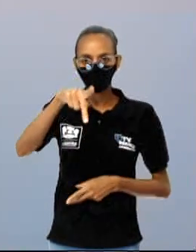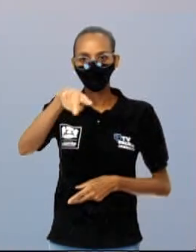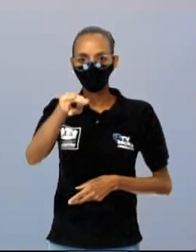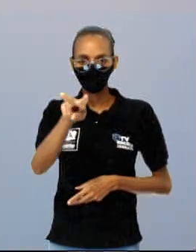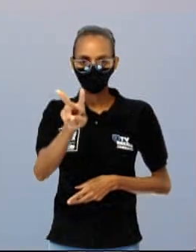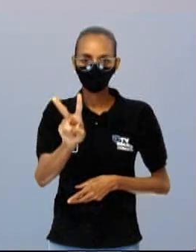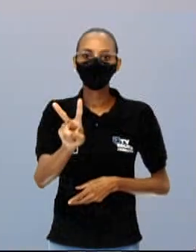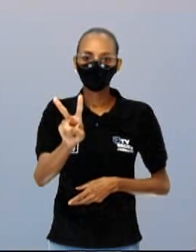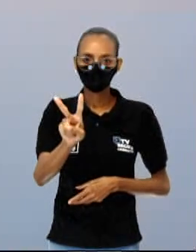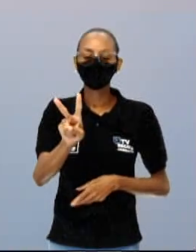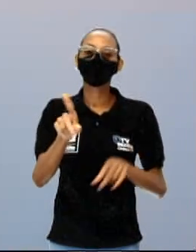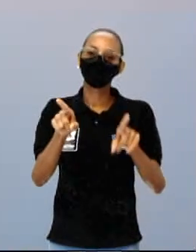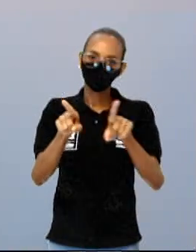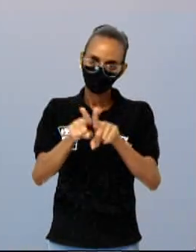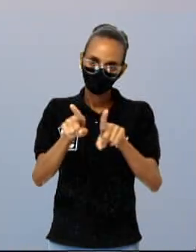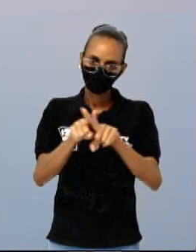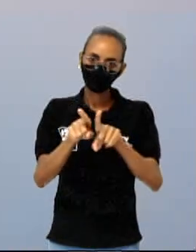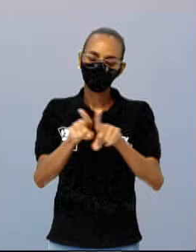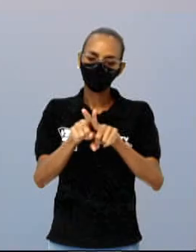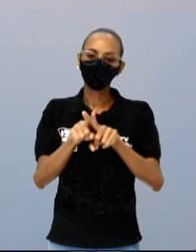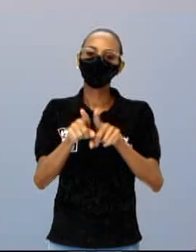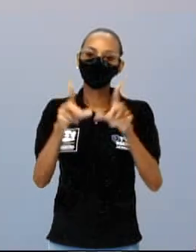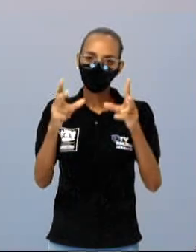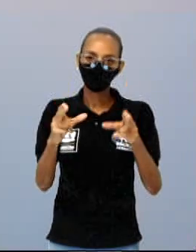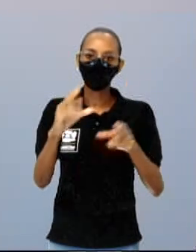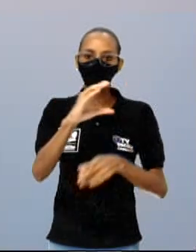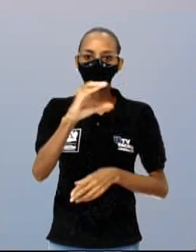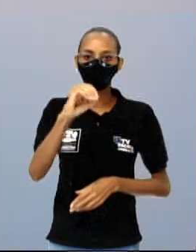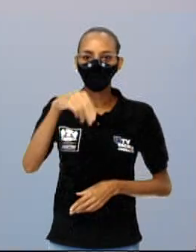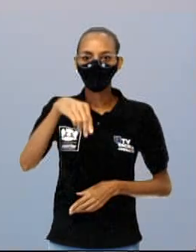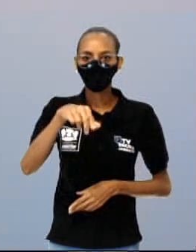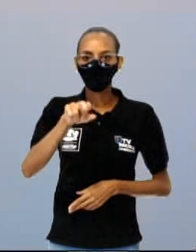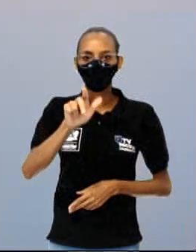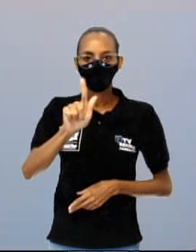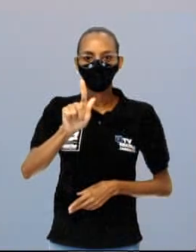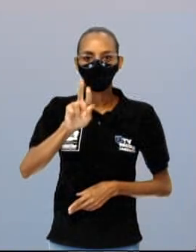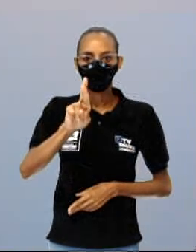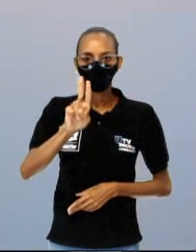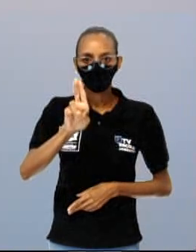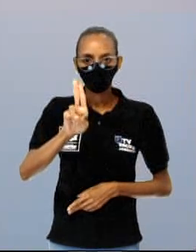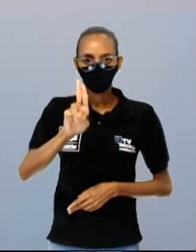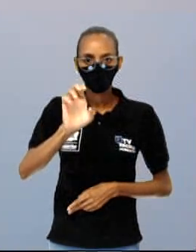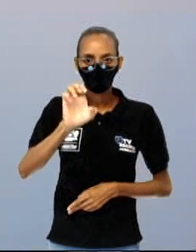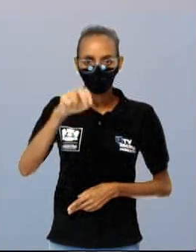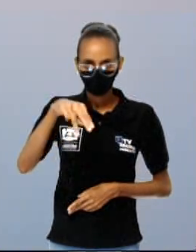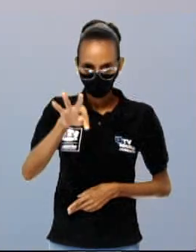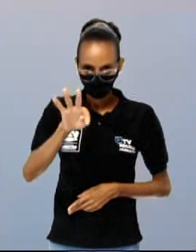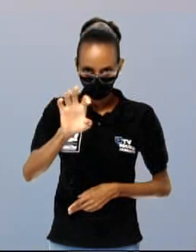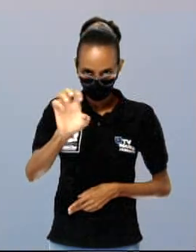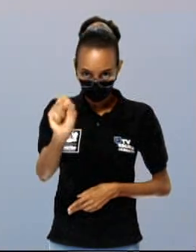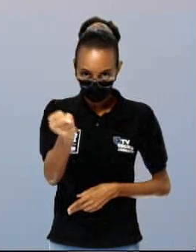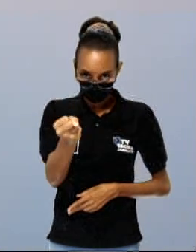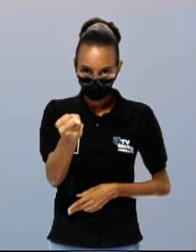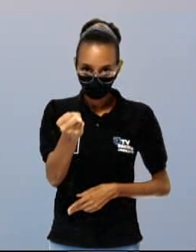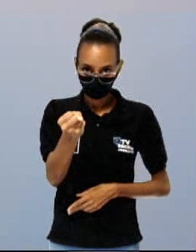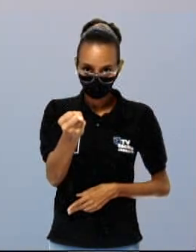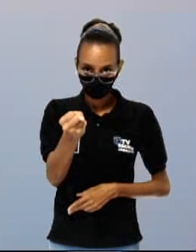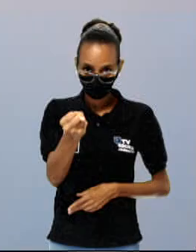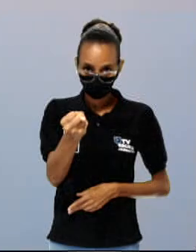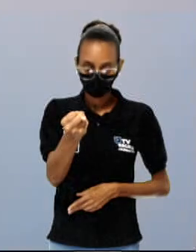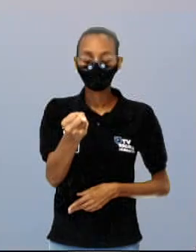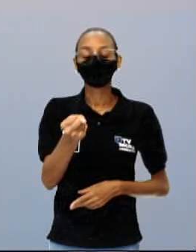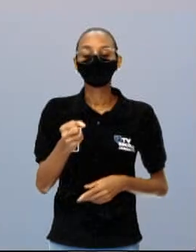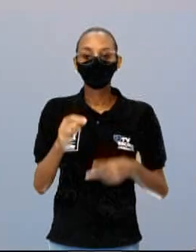vértice, também são congruentes. Vimos então que os ângulos correspondentes são